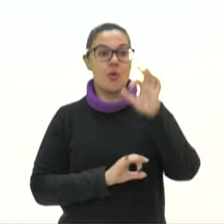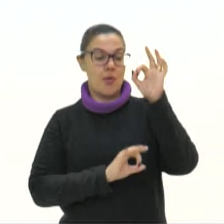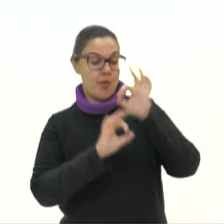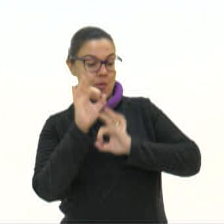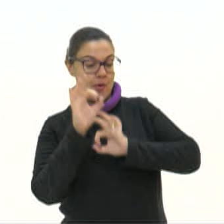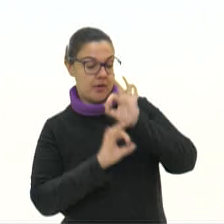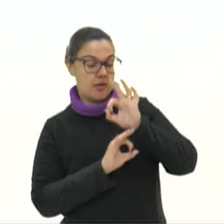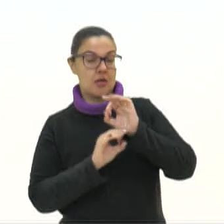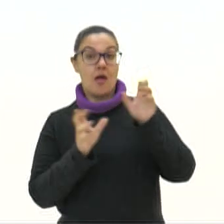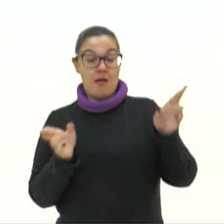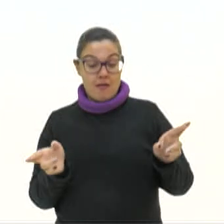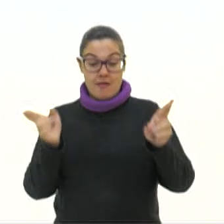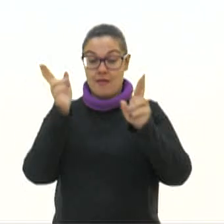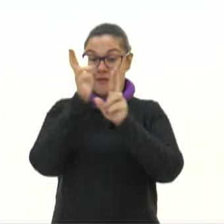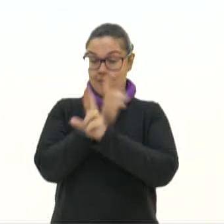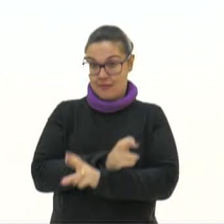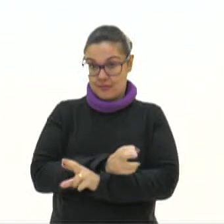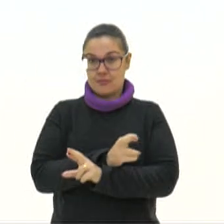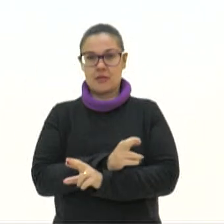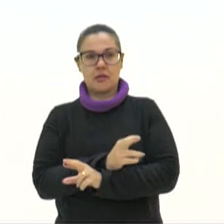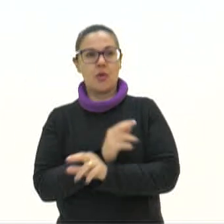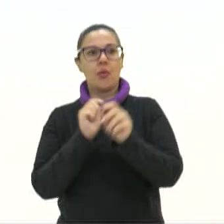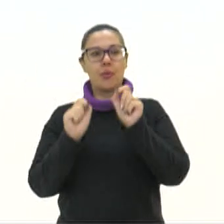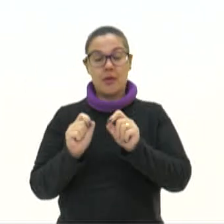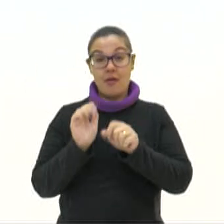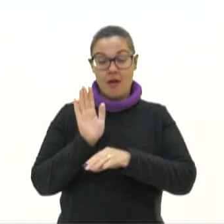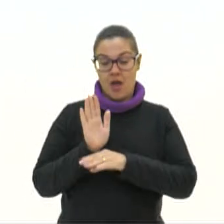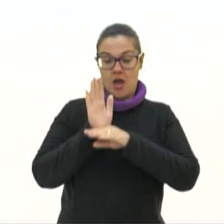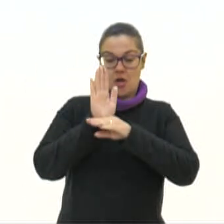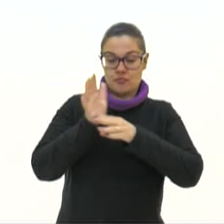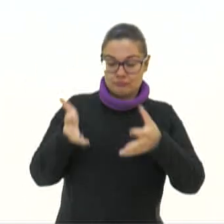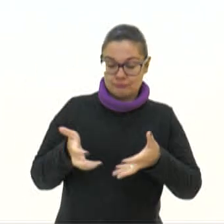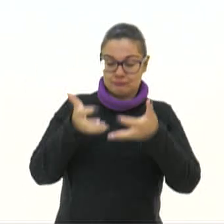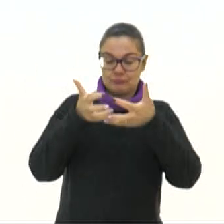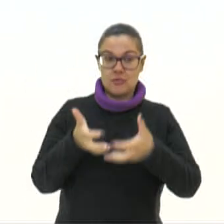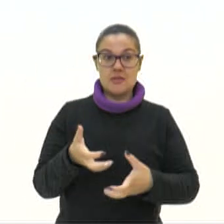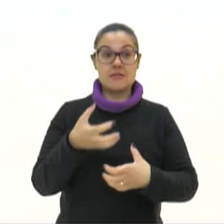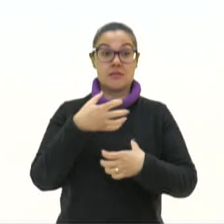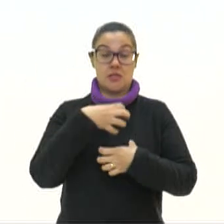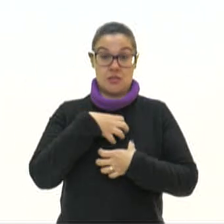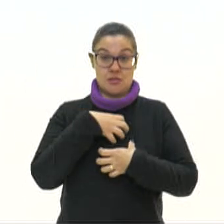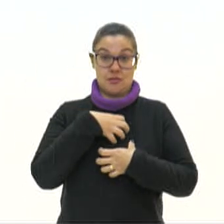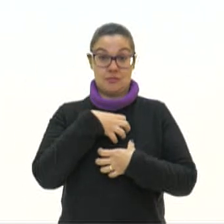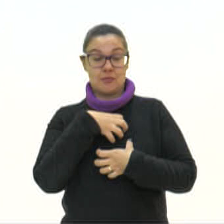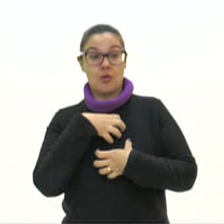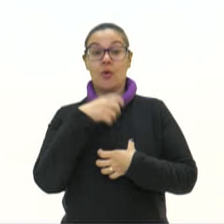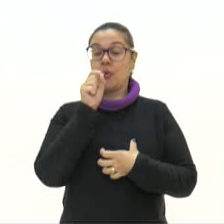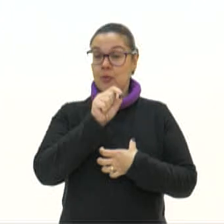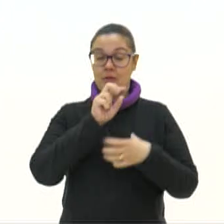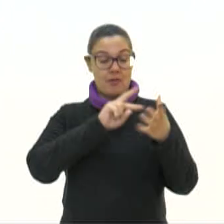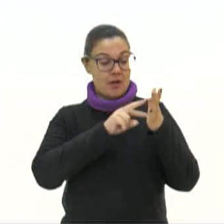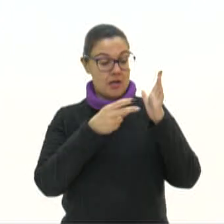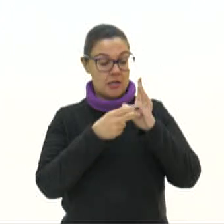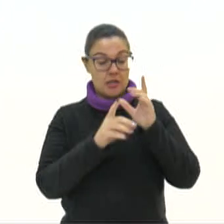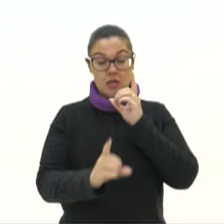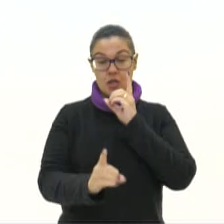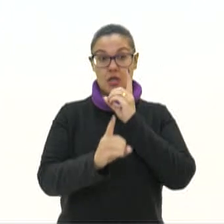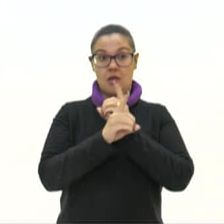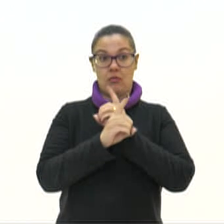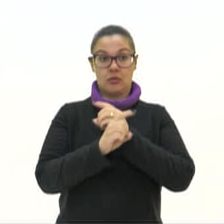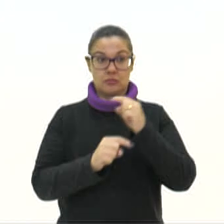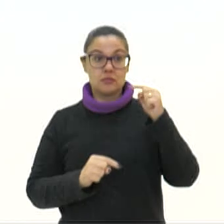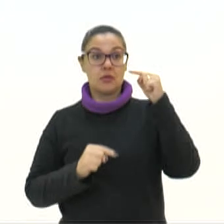organizam estabelecendo relações que atuam na construção do sentido. A esse respeito, identifica-se